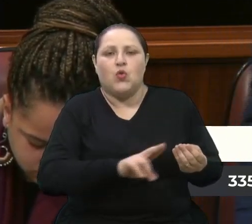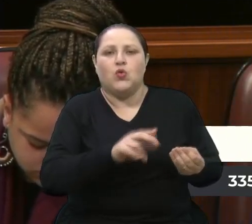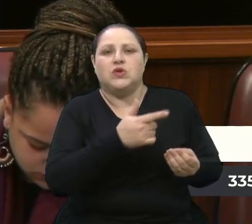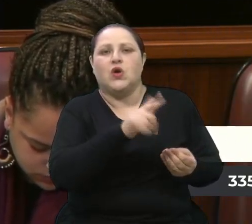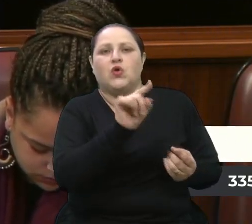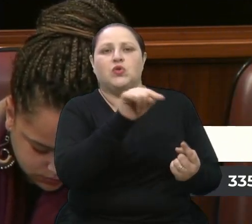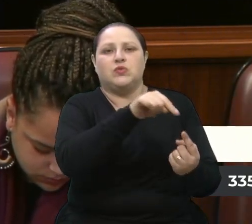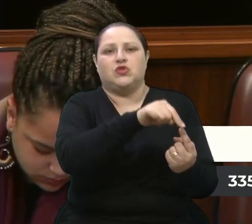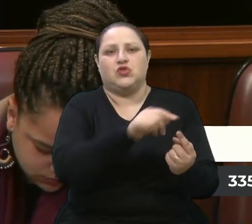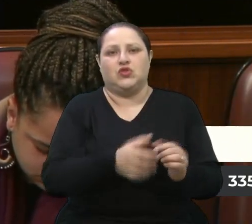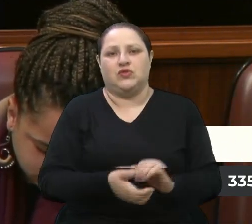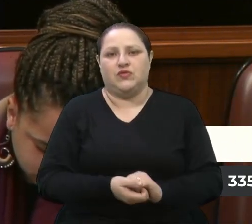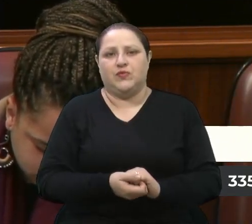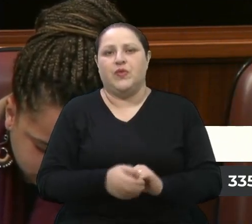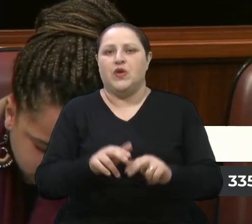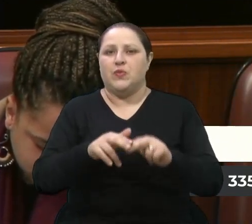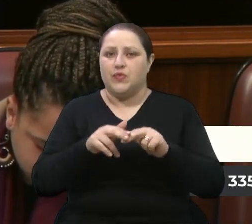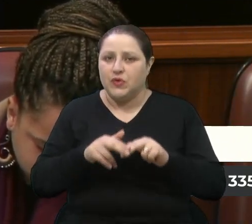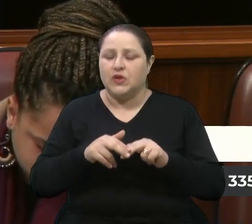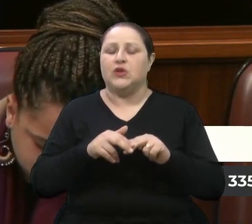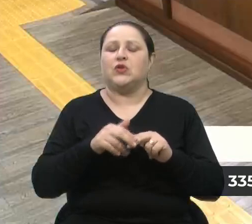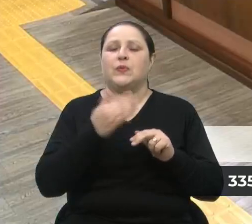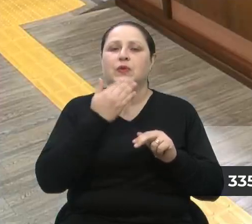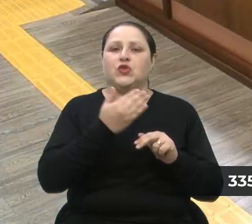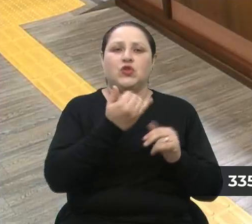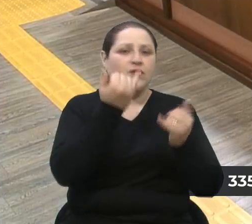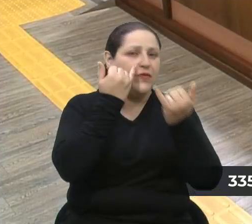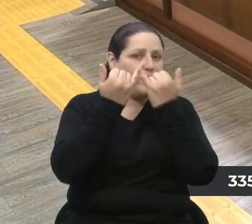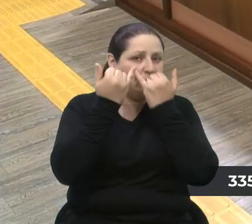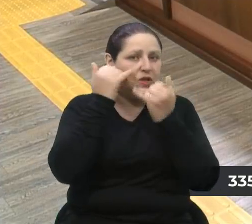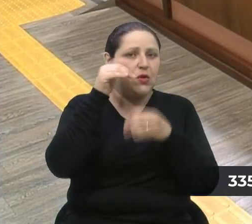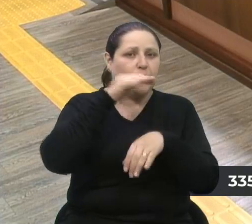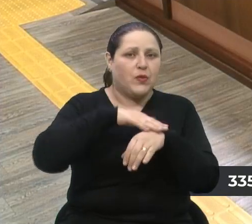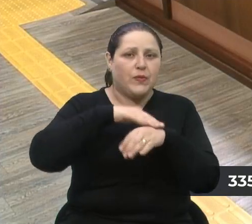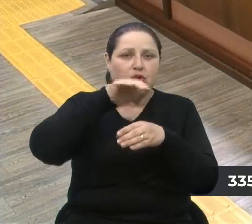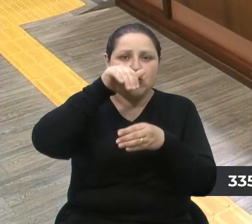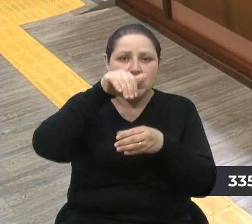oportuno, votarei sim, senhor presidente. Muito obrigado. Obrigado, vereador Lucas Carenhato.